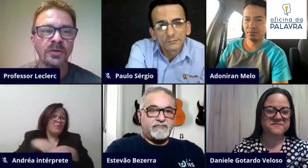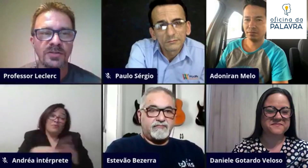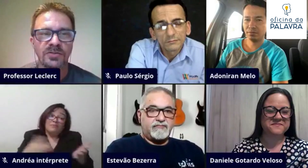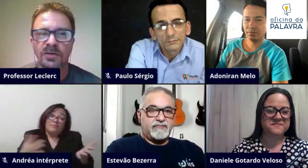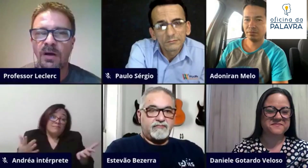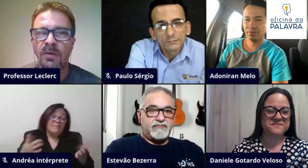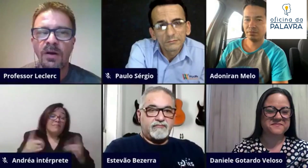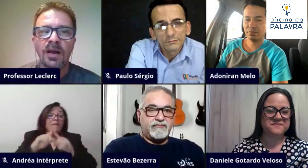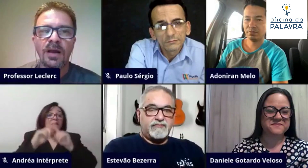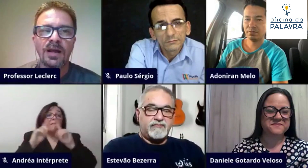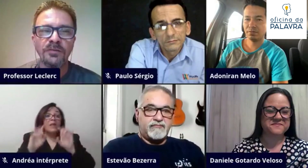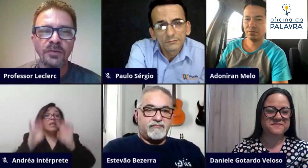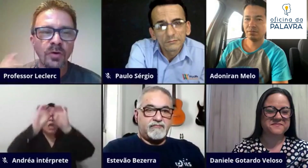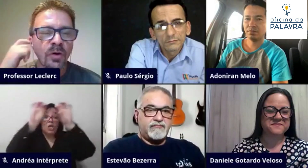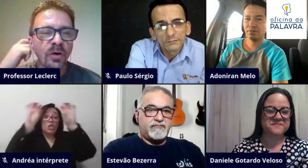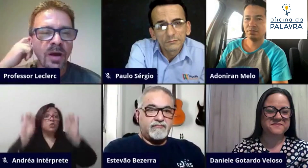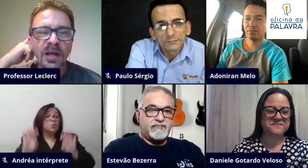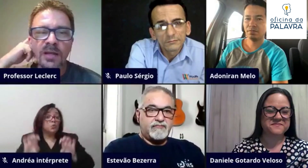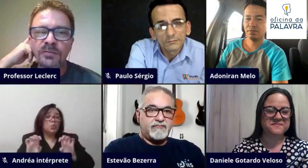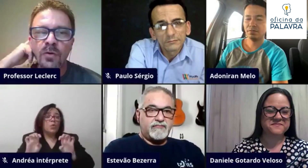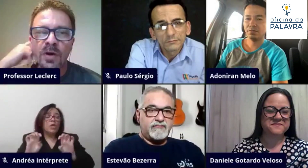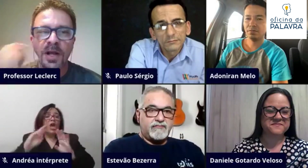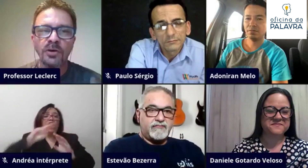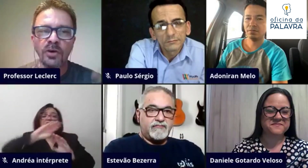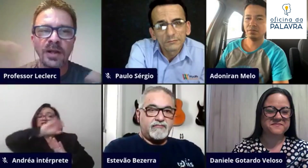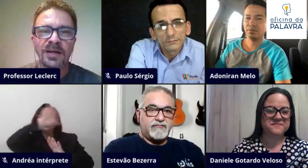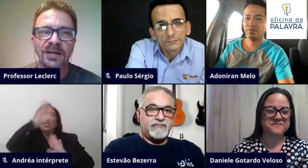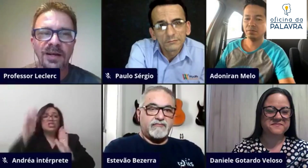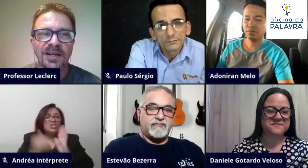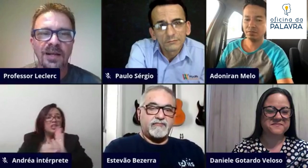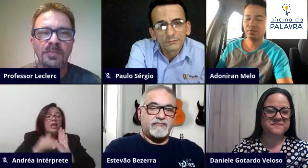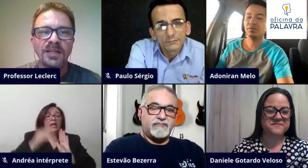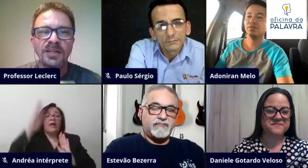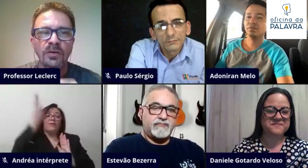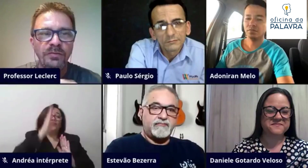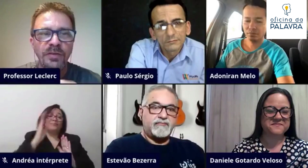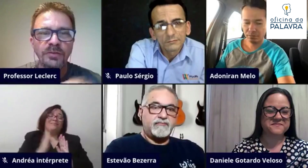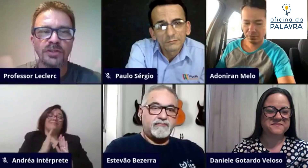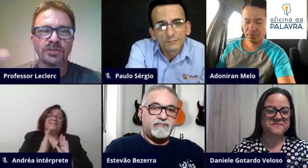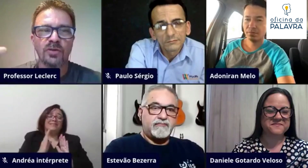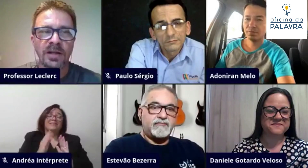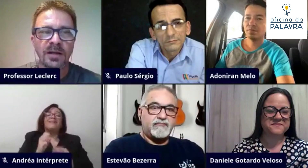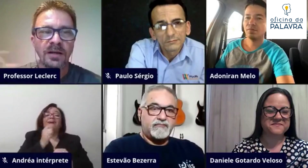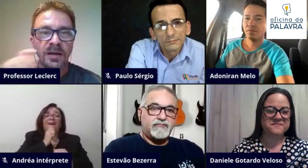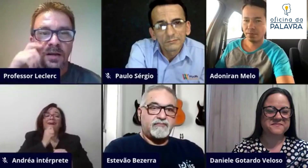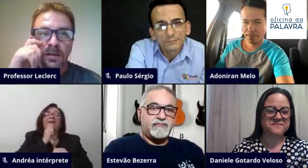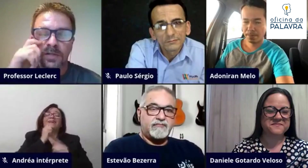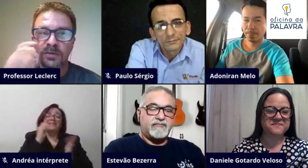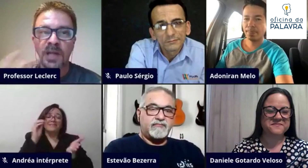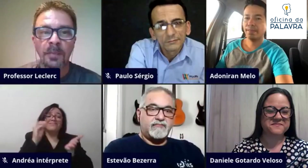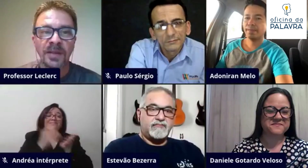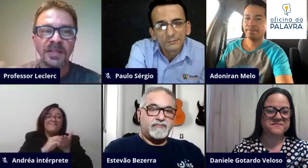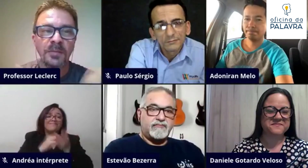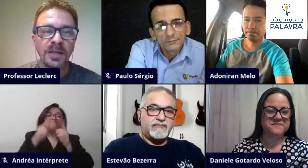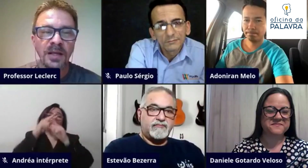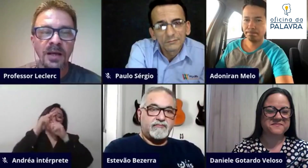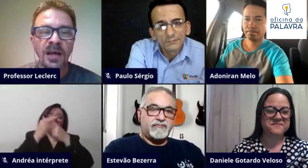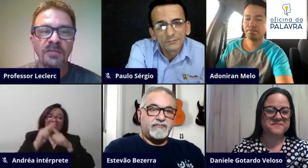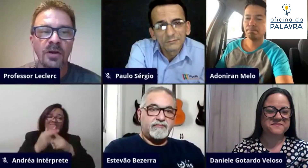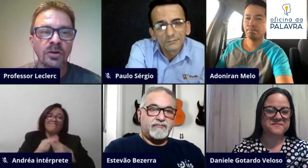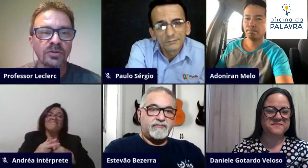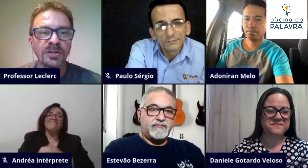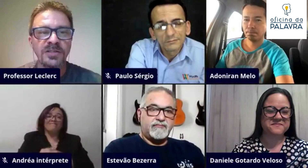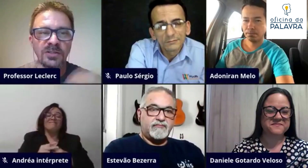estrutura educacional ela ficou anacrônica, né, cara? Ela perdeu o fio da história, tanto que a